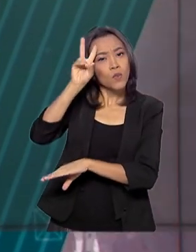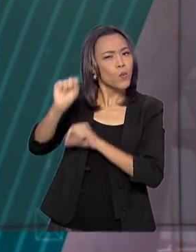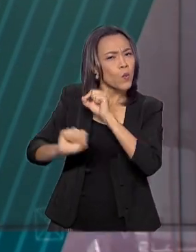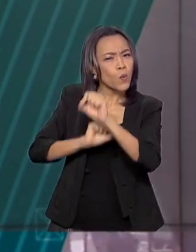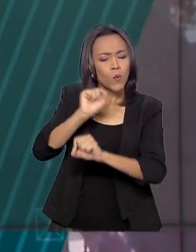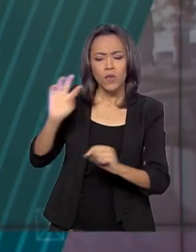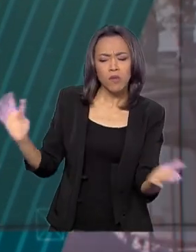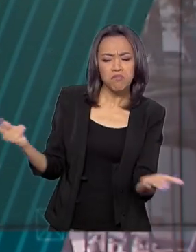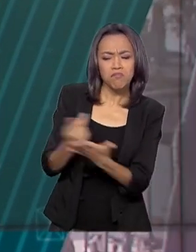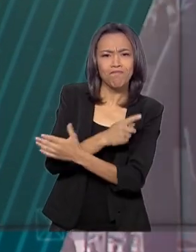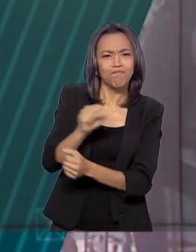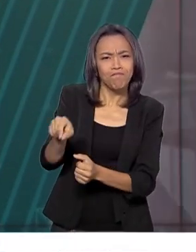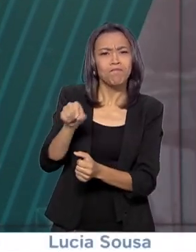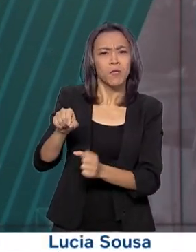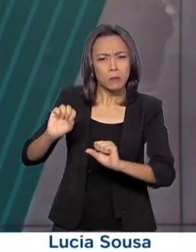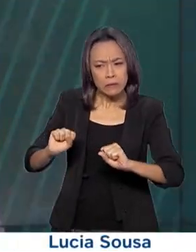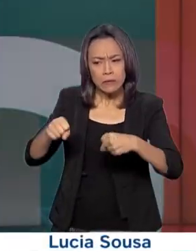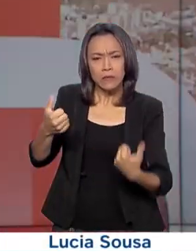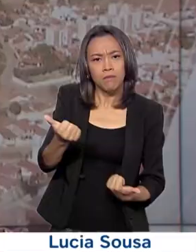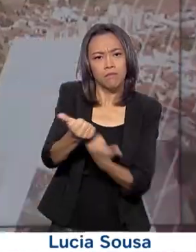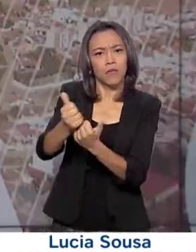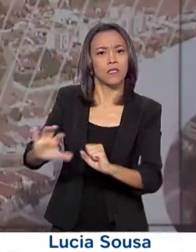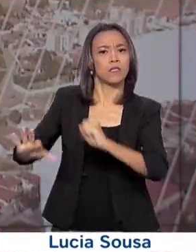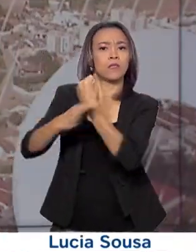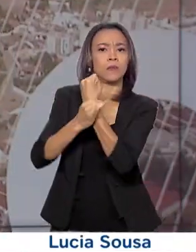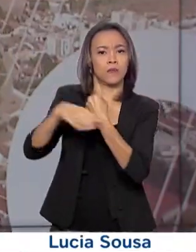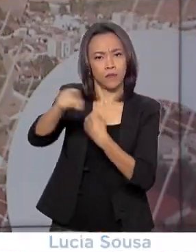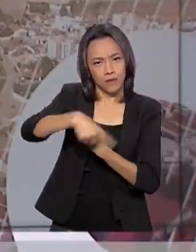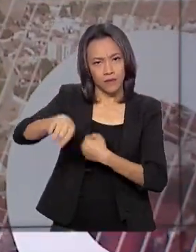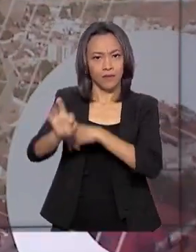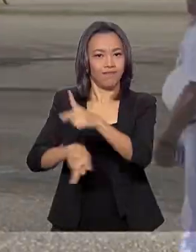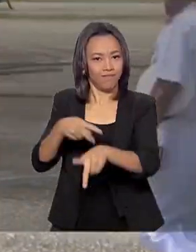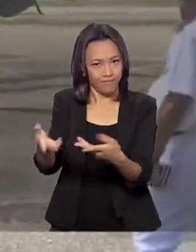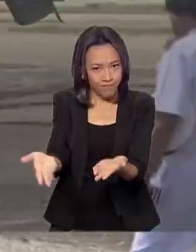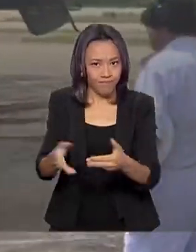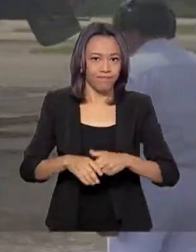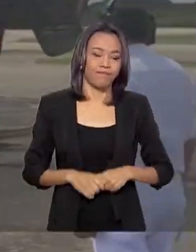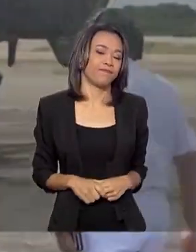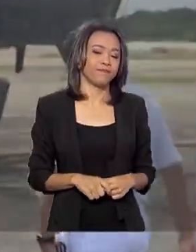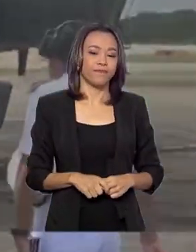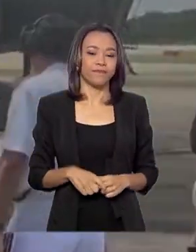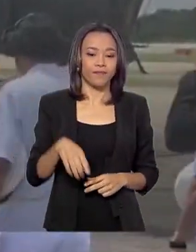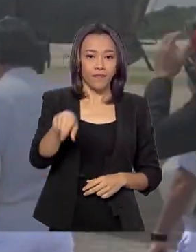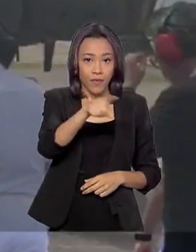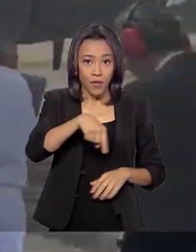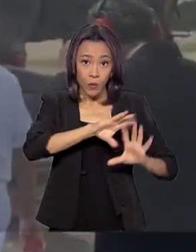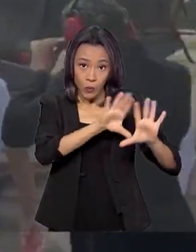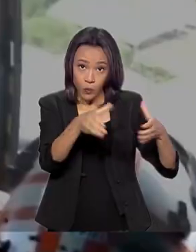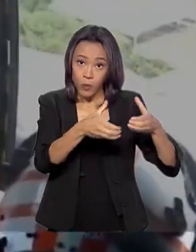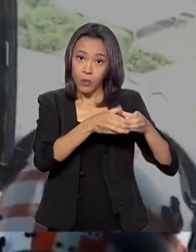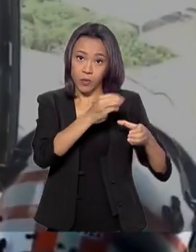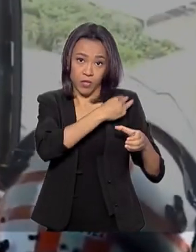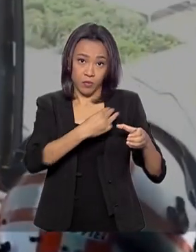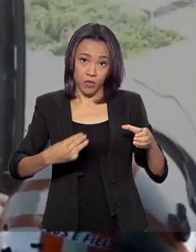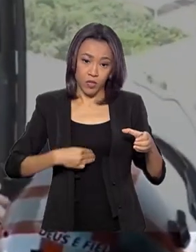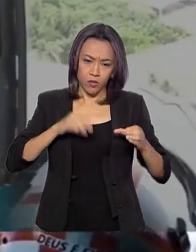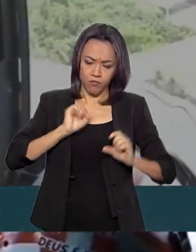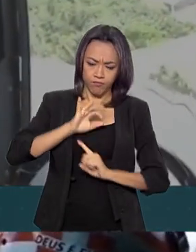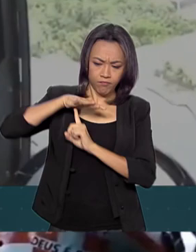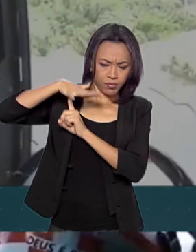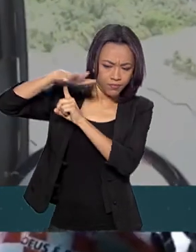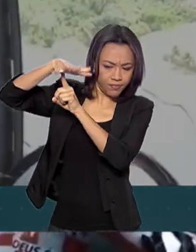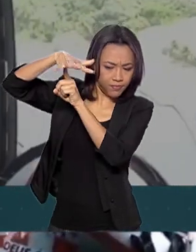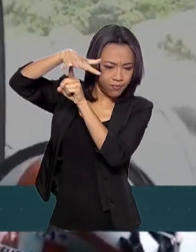conferir de perto as ações de reforço à segurança da população. A comitiva de ministros sobrevoou a